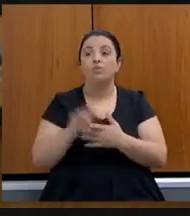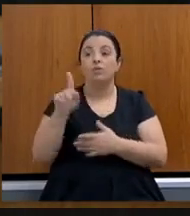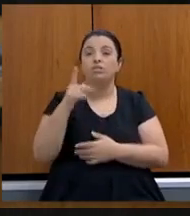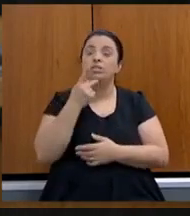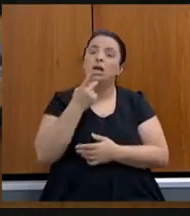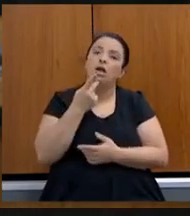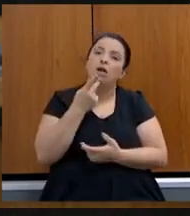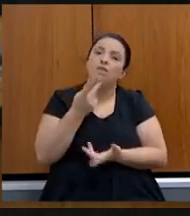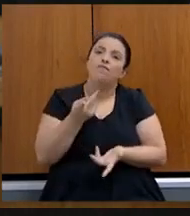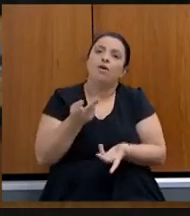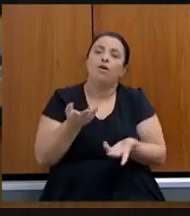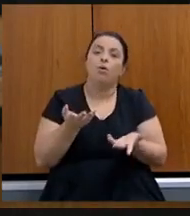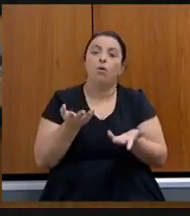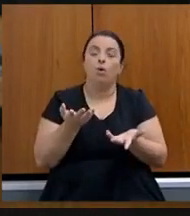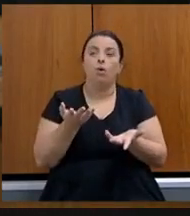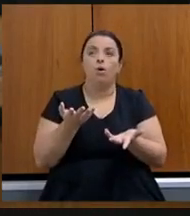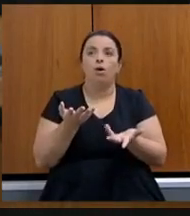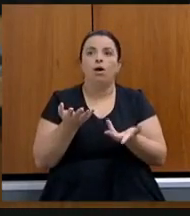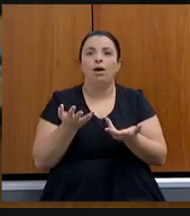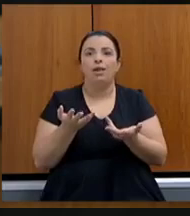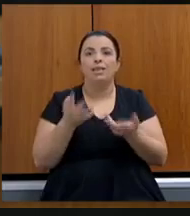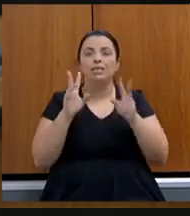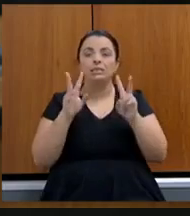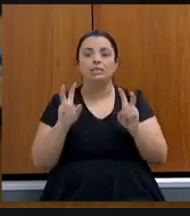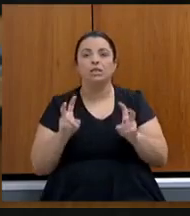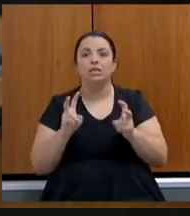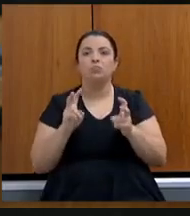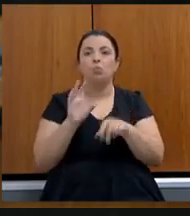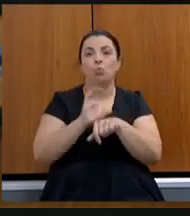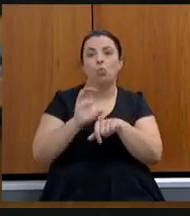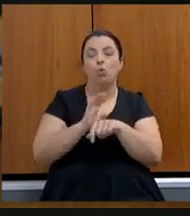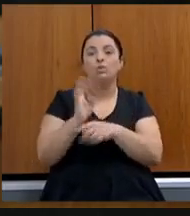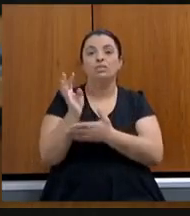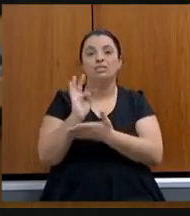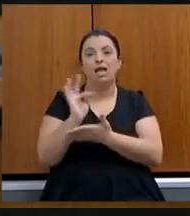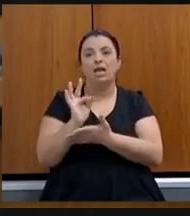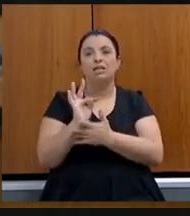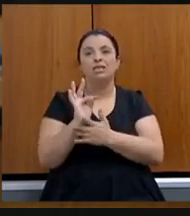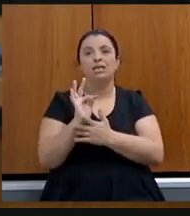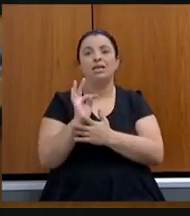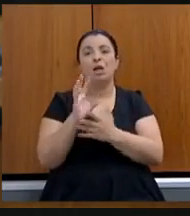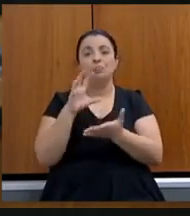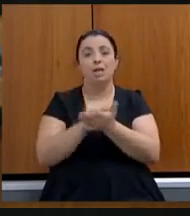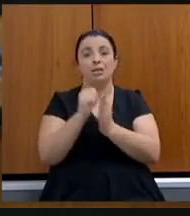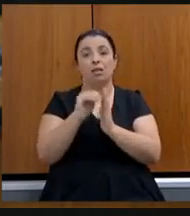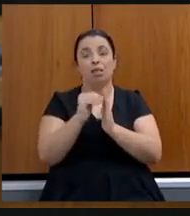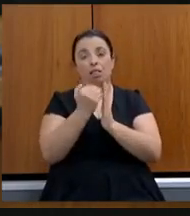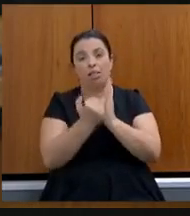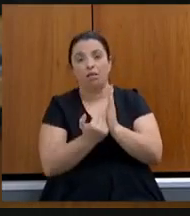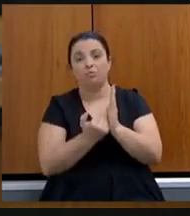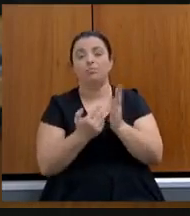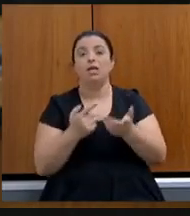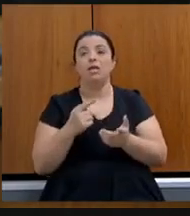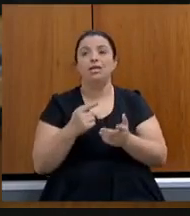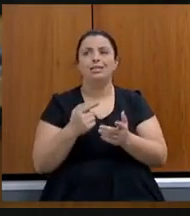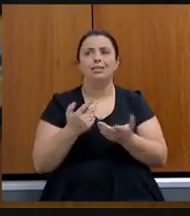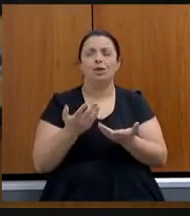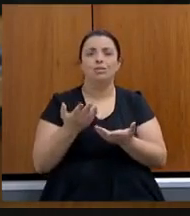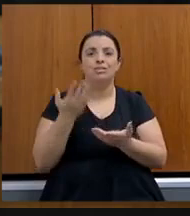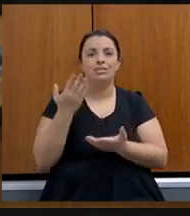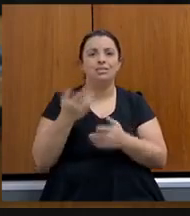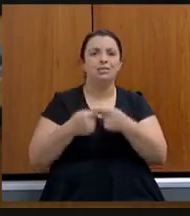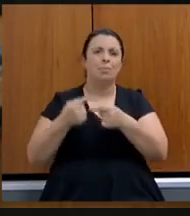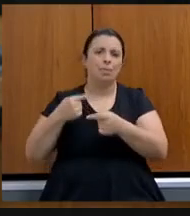comentou a sinalizou essa questão do curso técnico da redução de matrículas fizemos um anúncio na semana